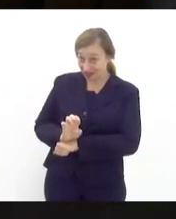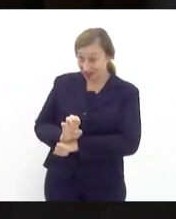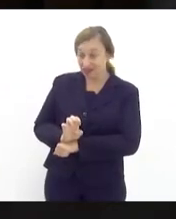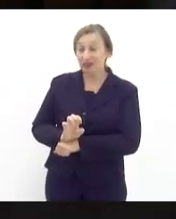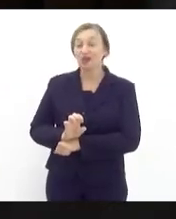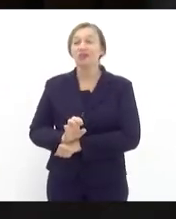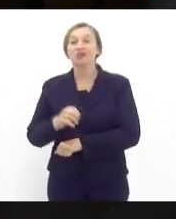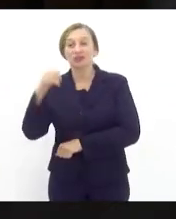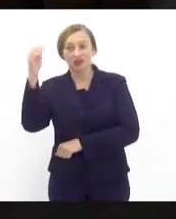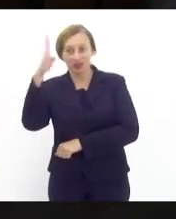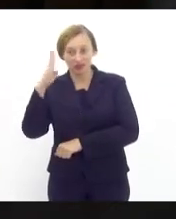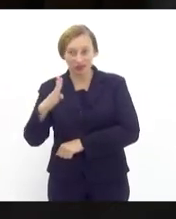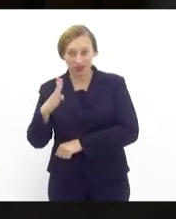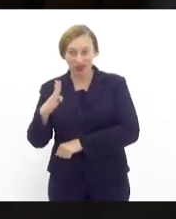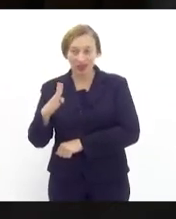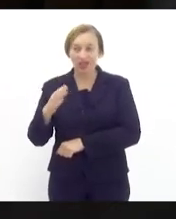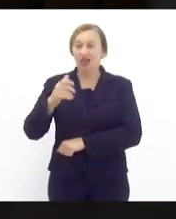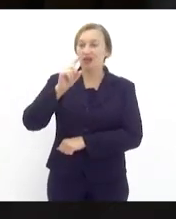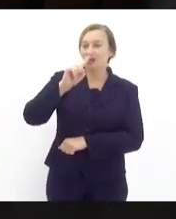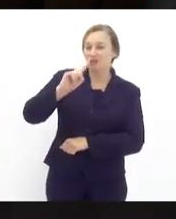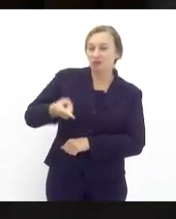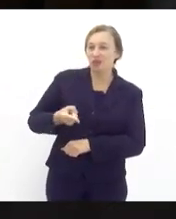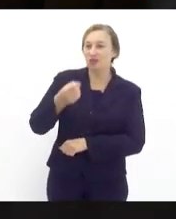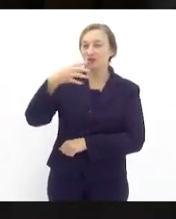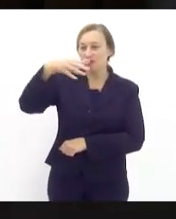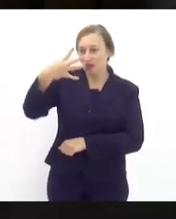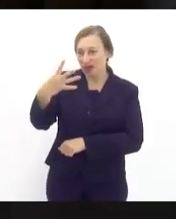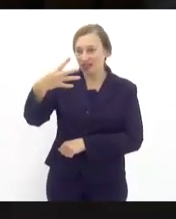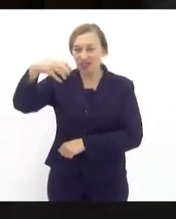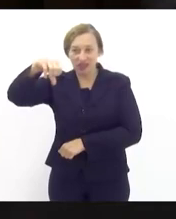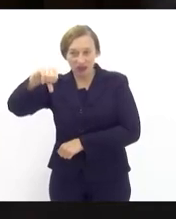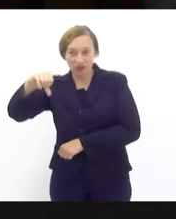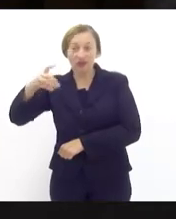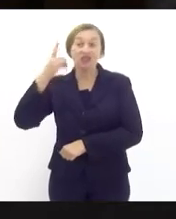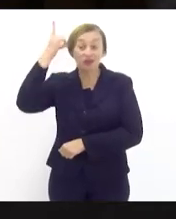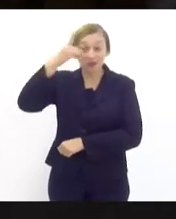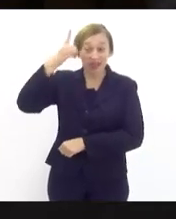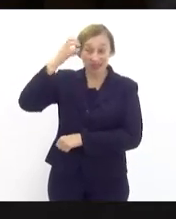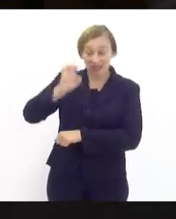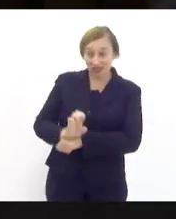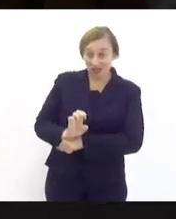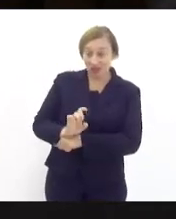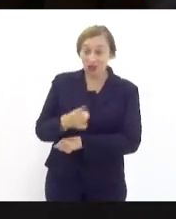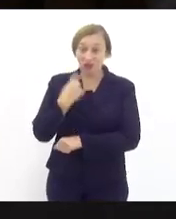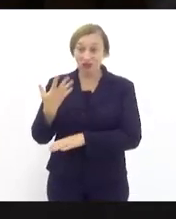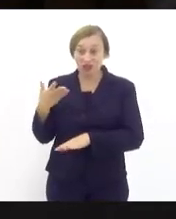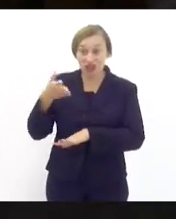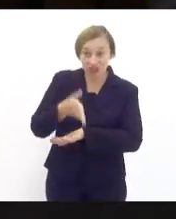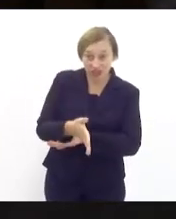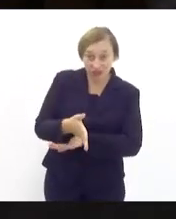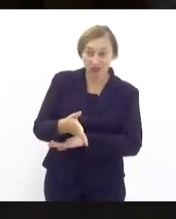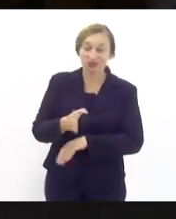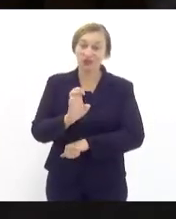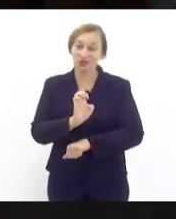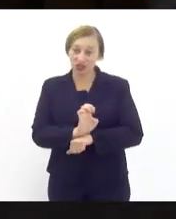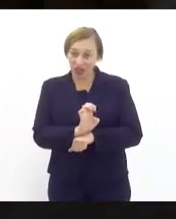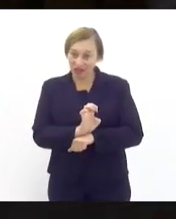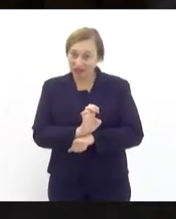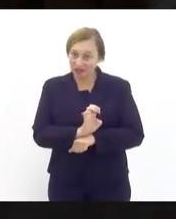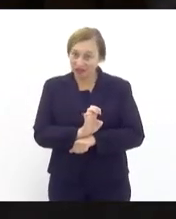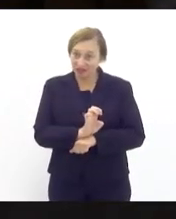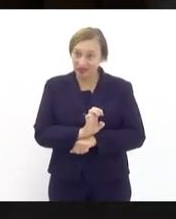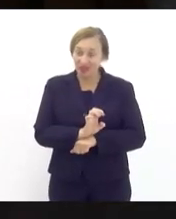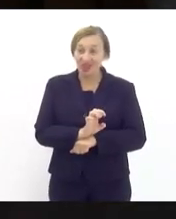do Brasil nós somos 1.049 deputados estaduais E quanto a gente chega no estado E